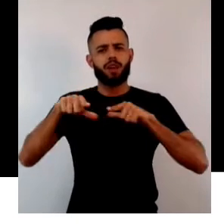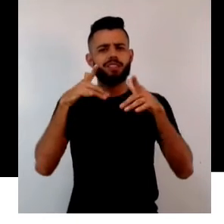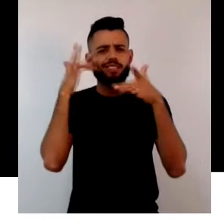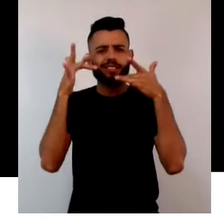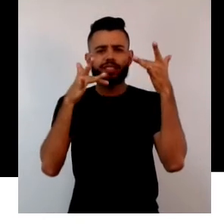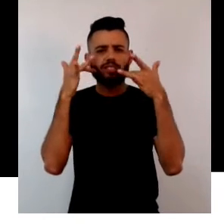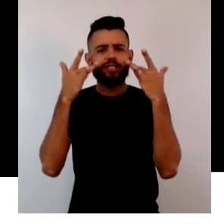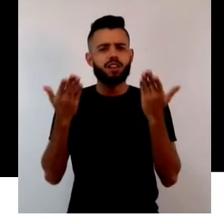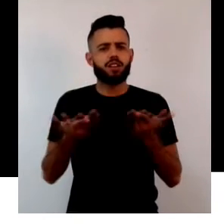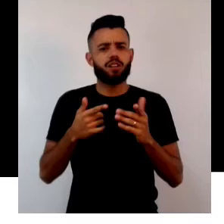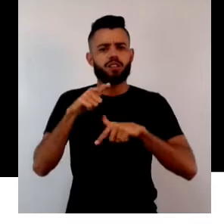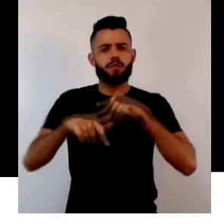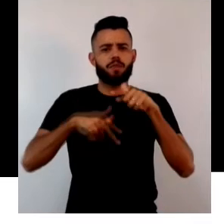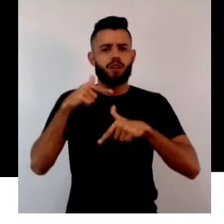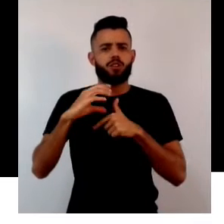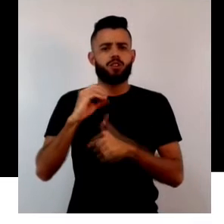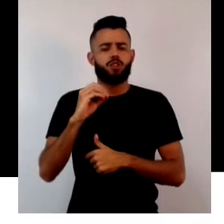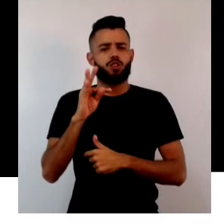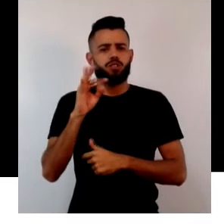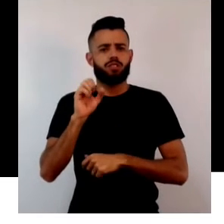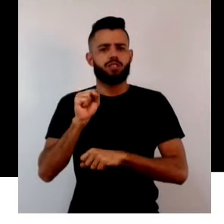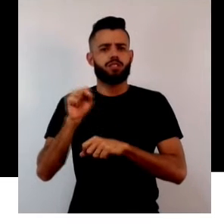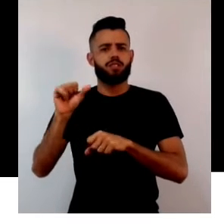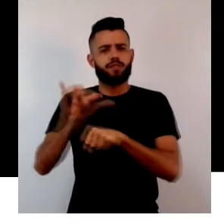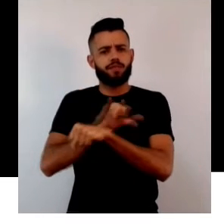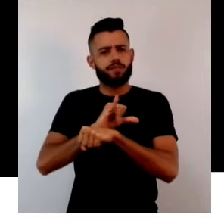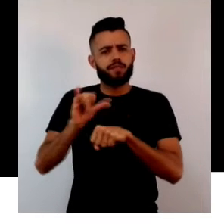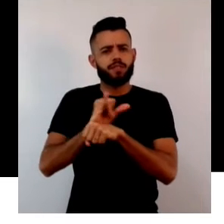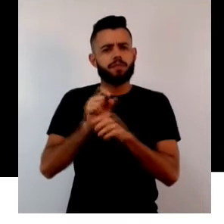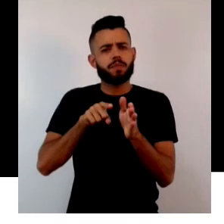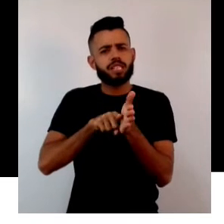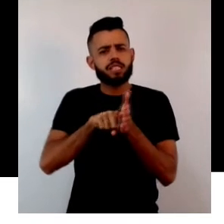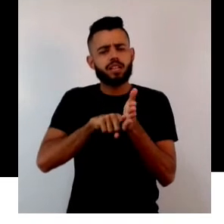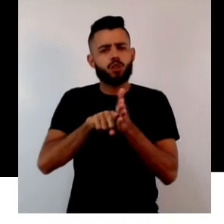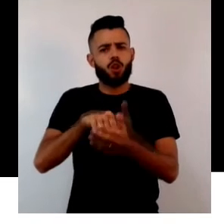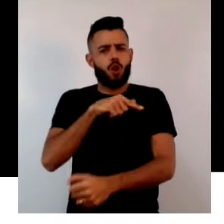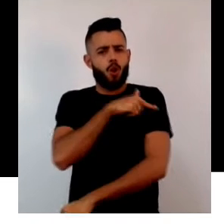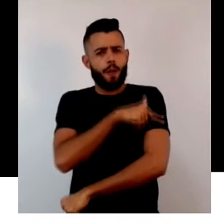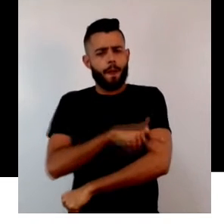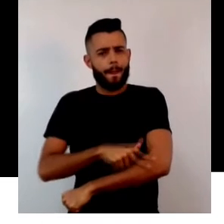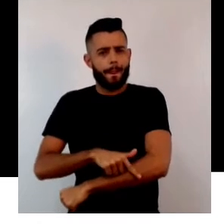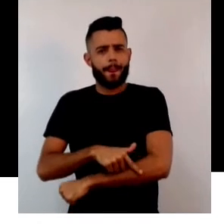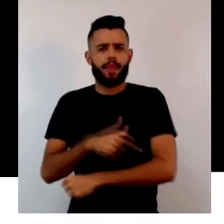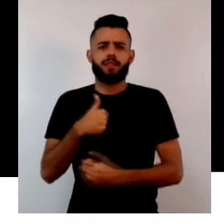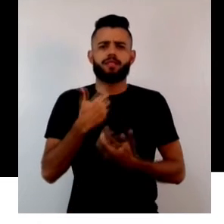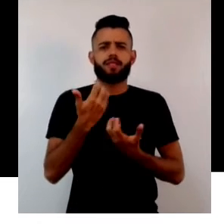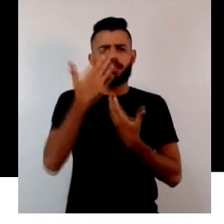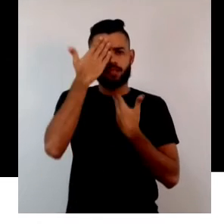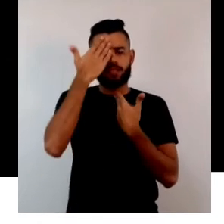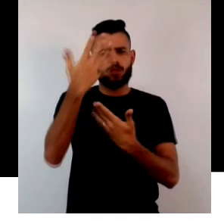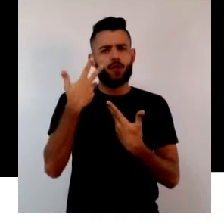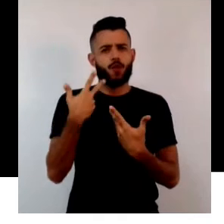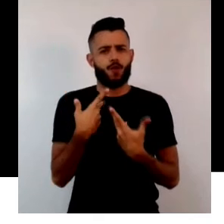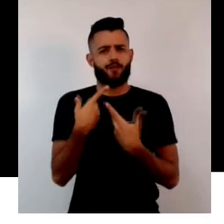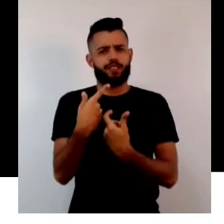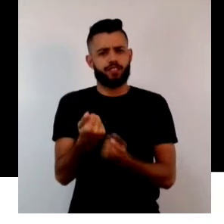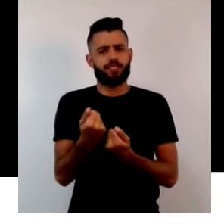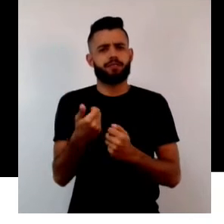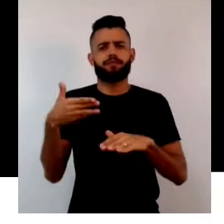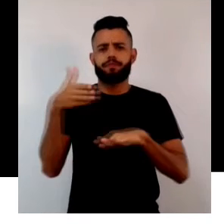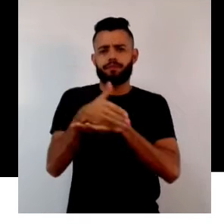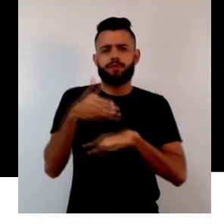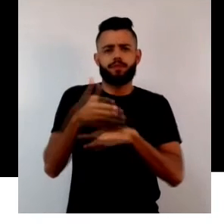como estrategista e pesquisadora comportamental. Queria agradecer o convite de estar aqui hoje, participando dessa mesa,